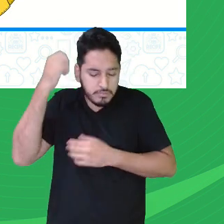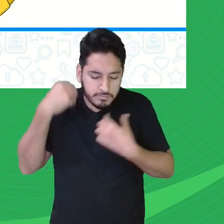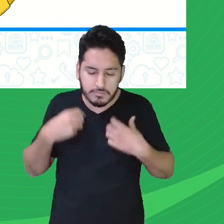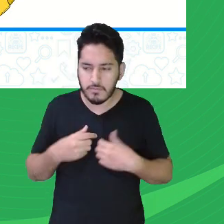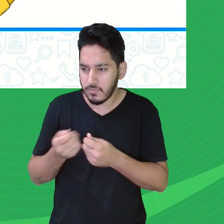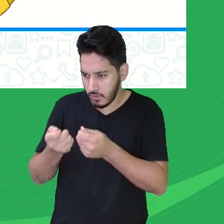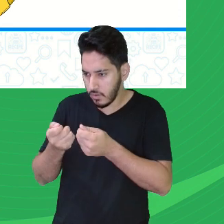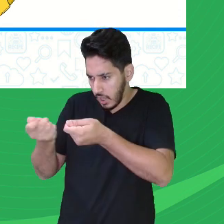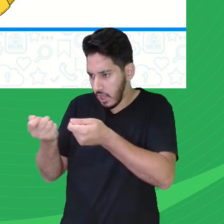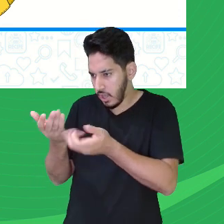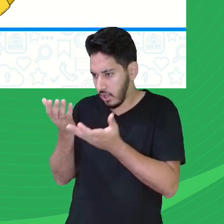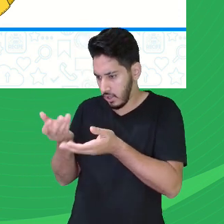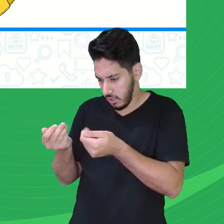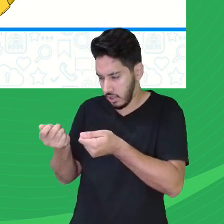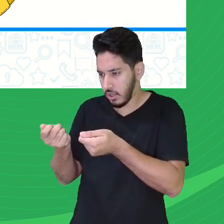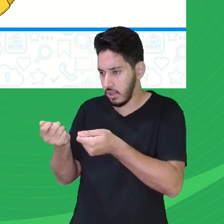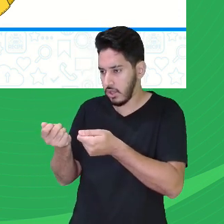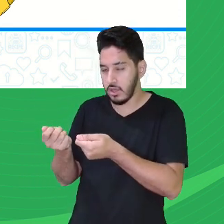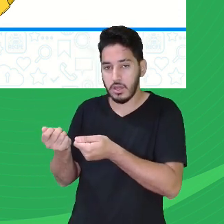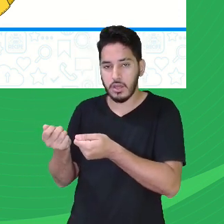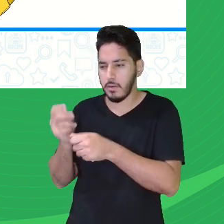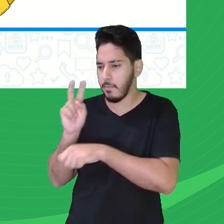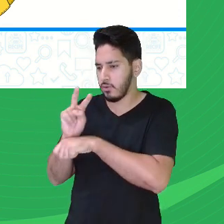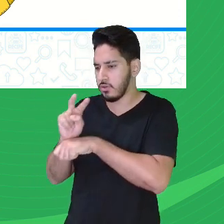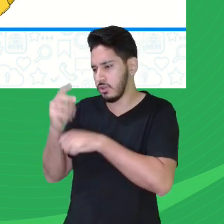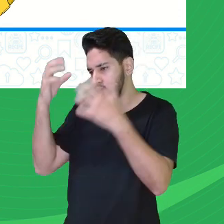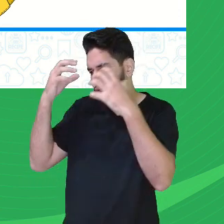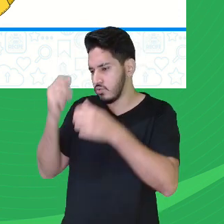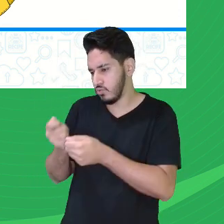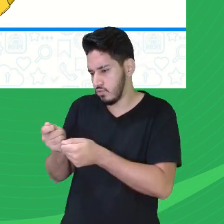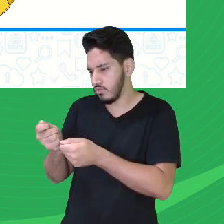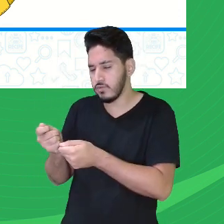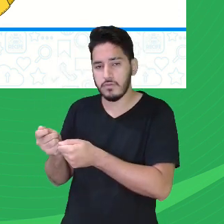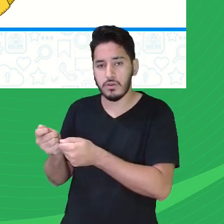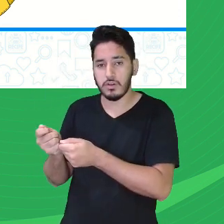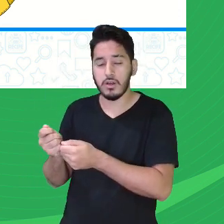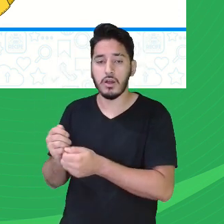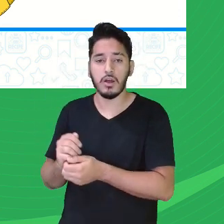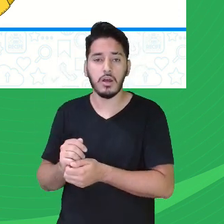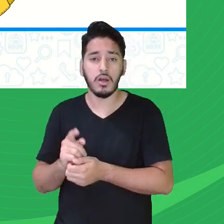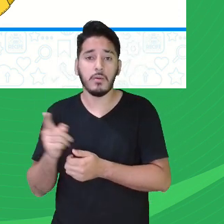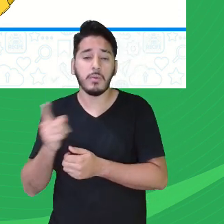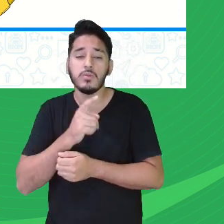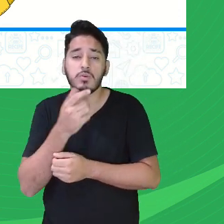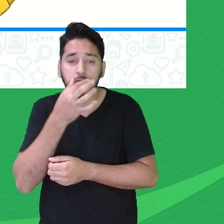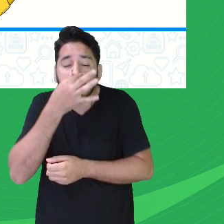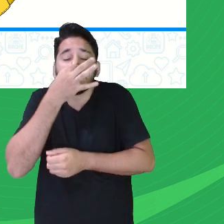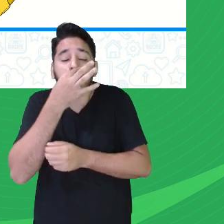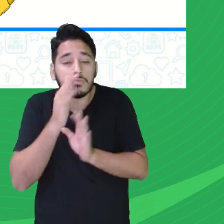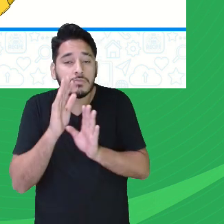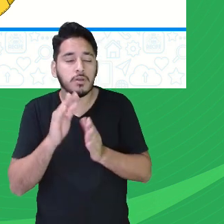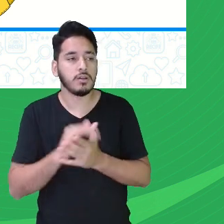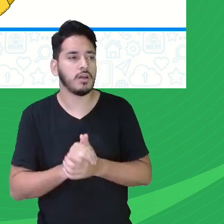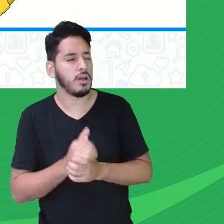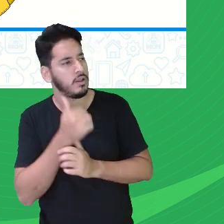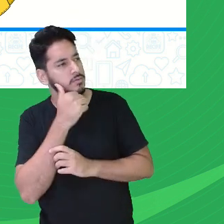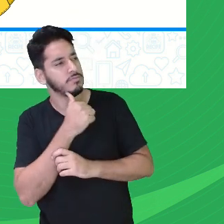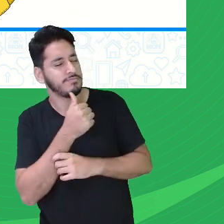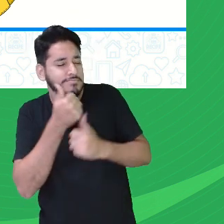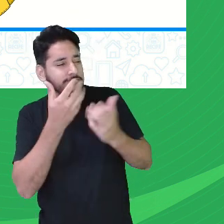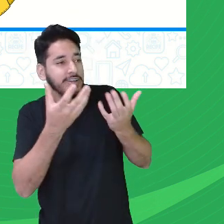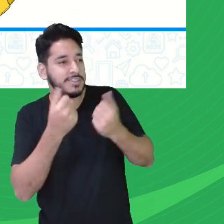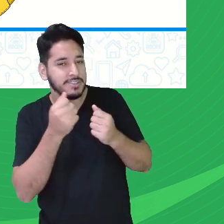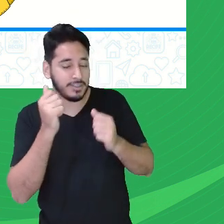capa à companheira para que se protegesse do mal, para você não se resfriar. Ela